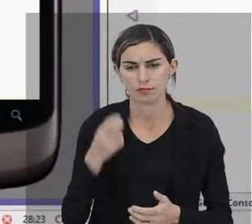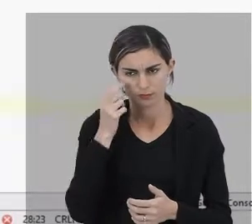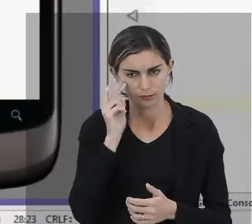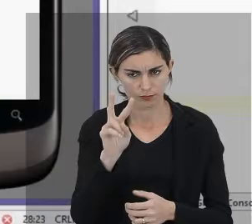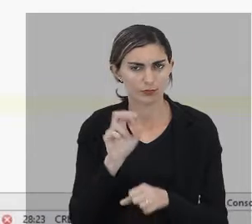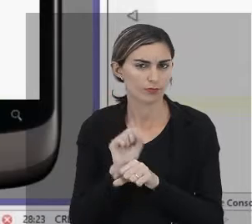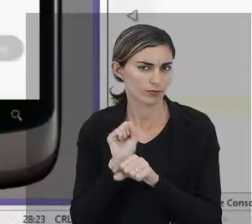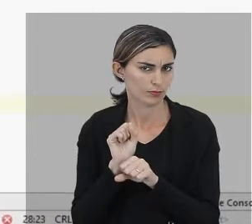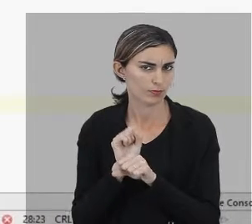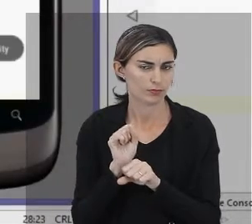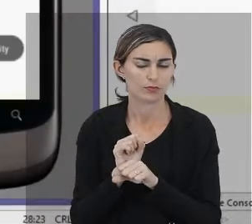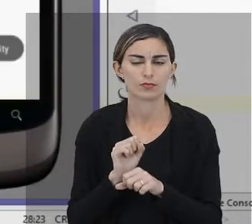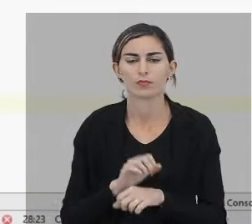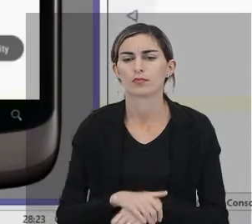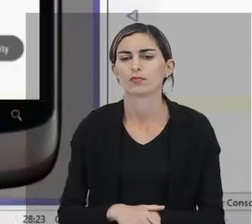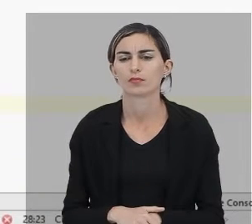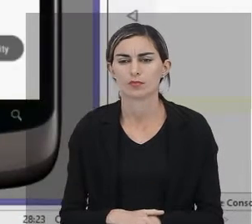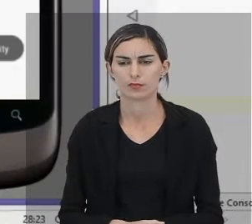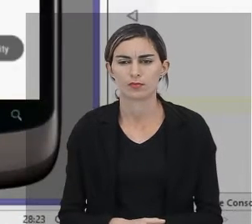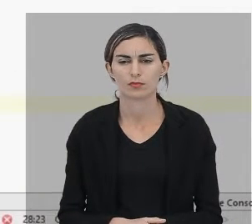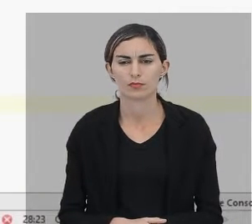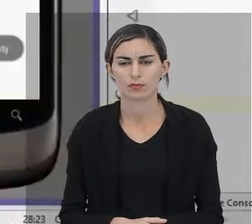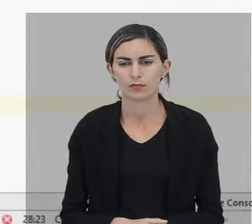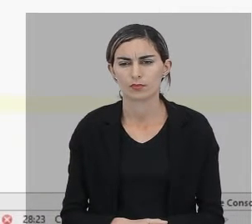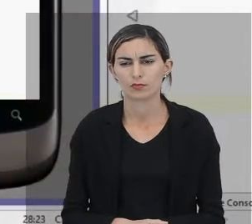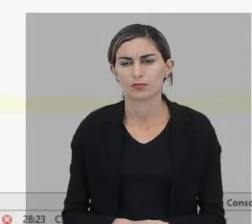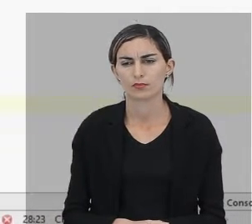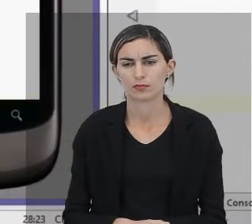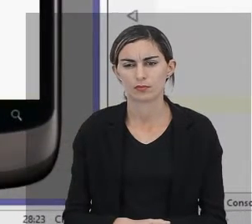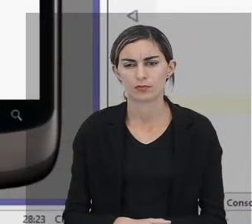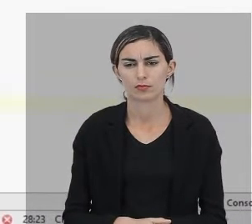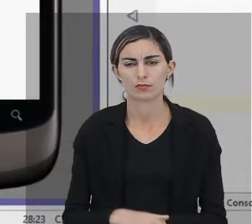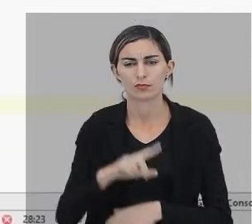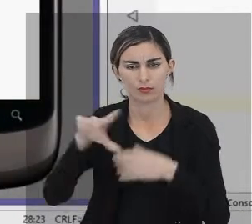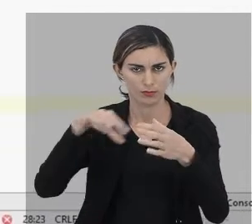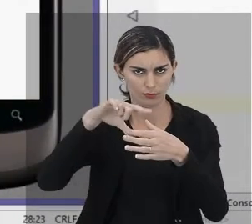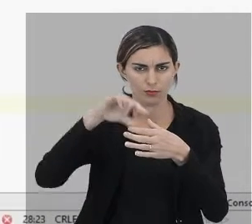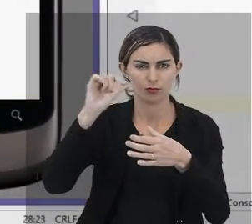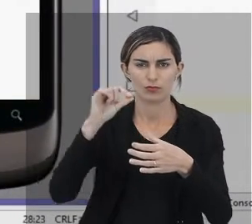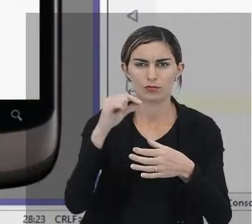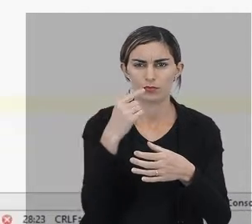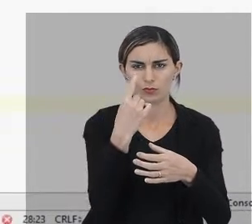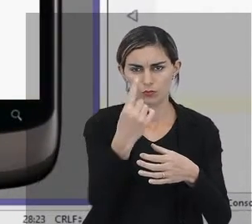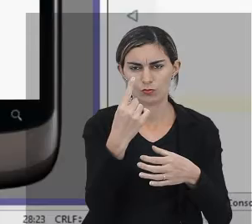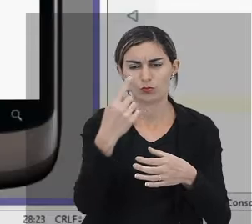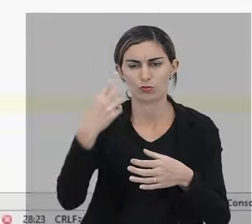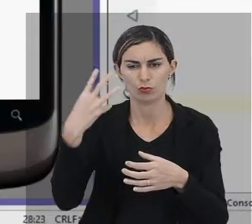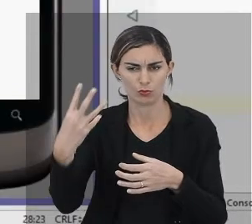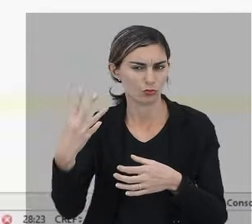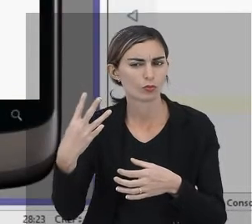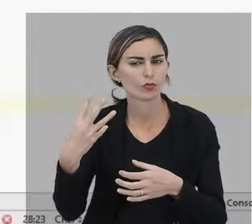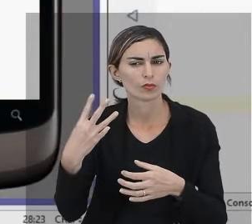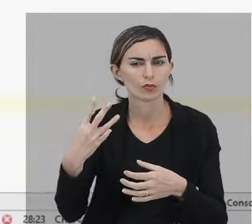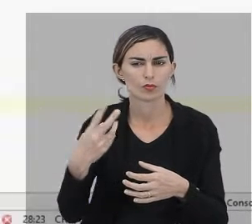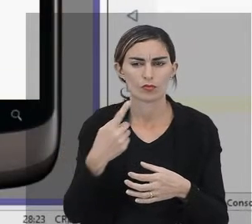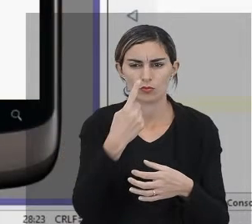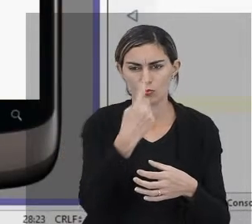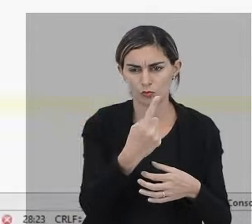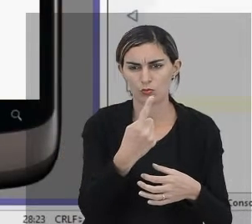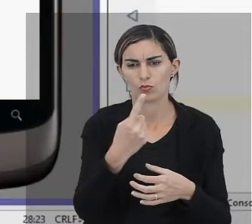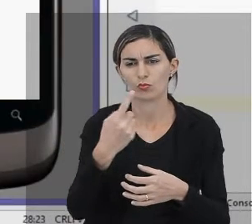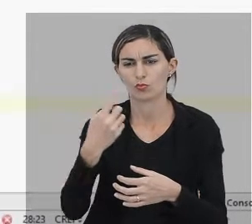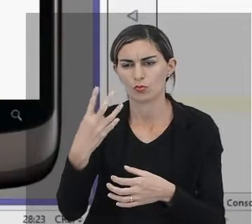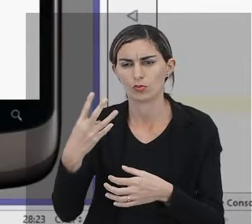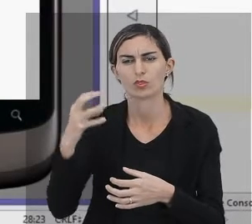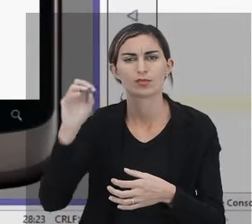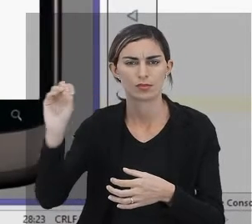Vamos aguardar aqui a atualização. Ele atualizou. Ele sorteou primeiro um 4, depois ele sorteou um 1 e